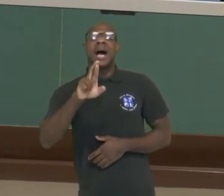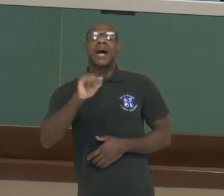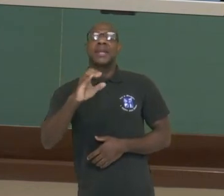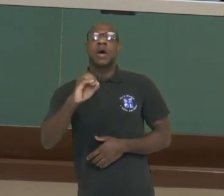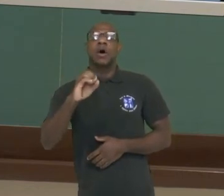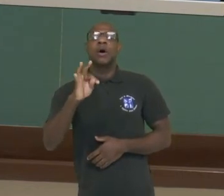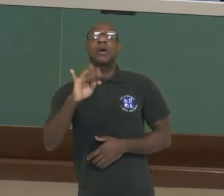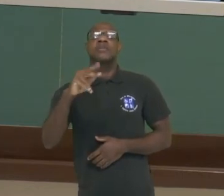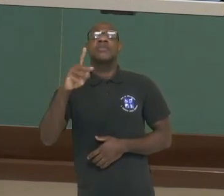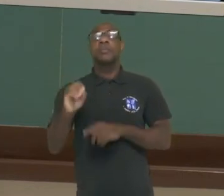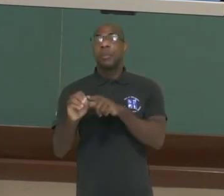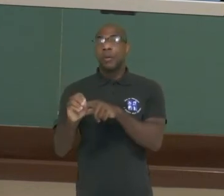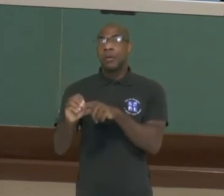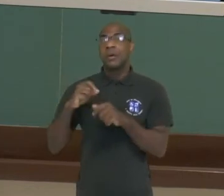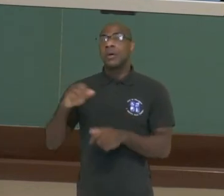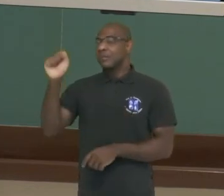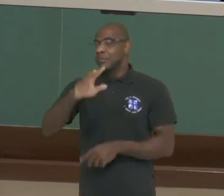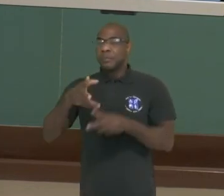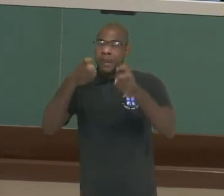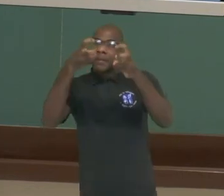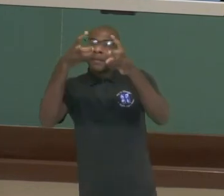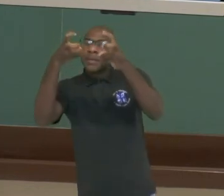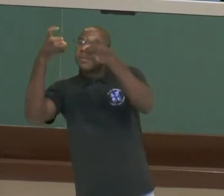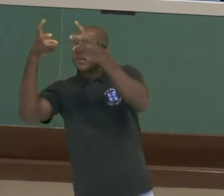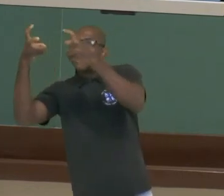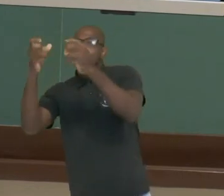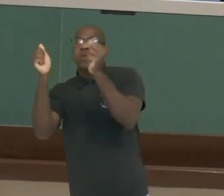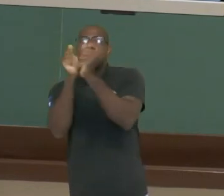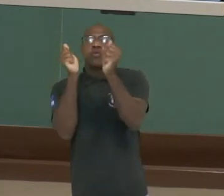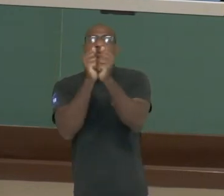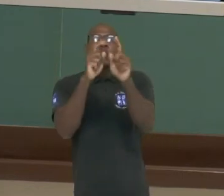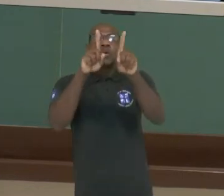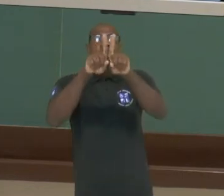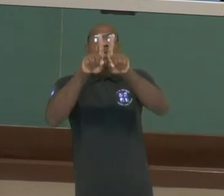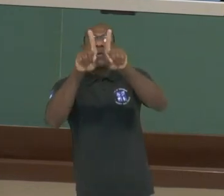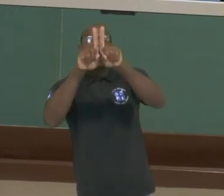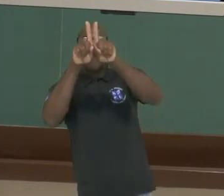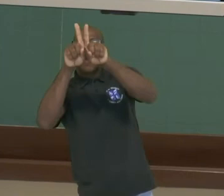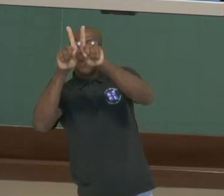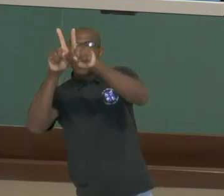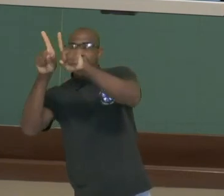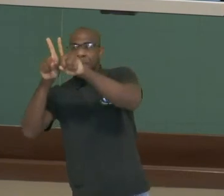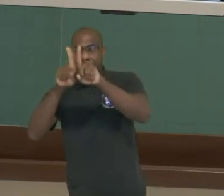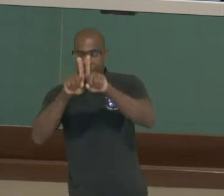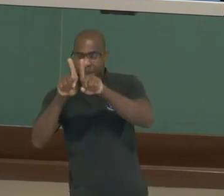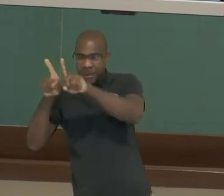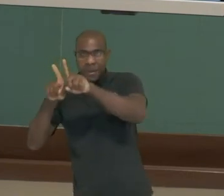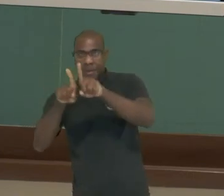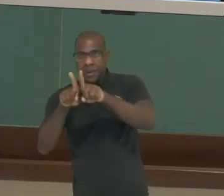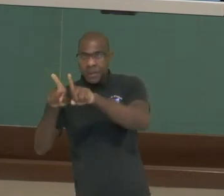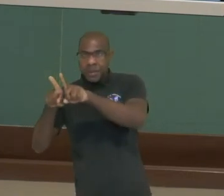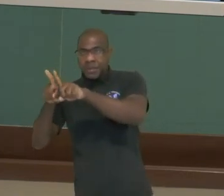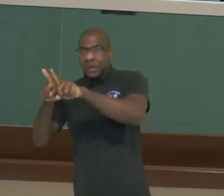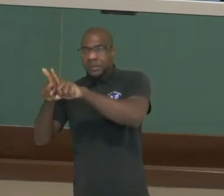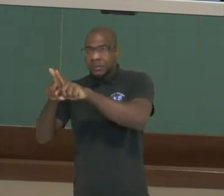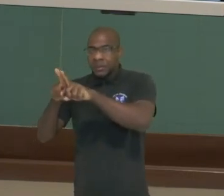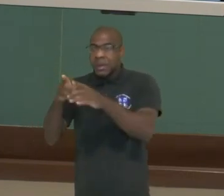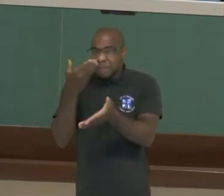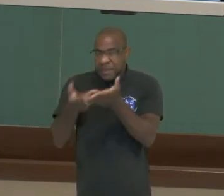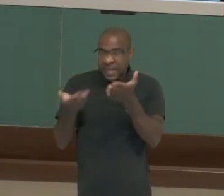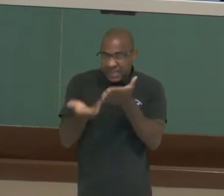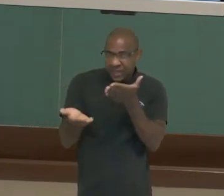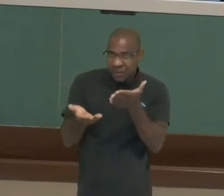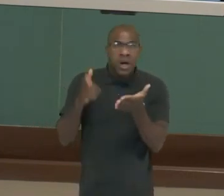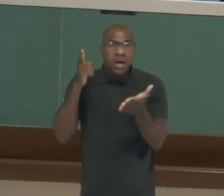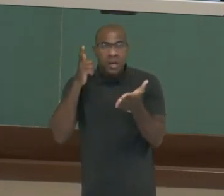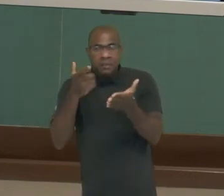Vamos analisar todos os conjuntos de cromossomos. E vamos verificar se ele perdeu